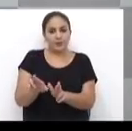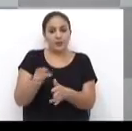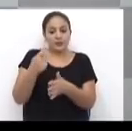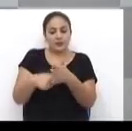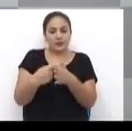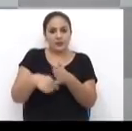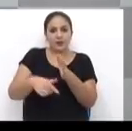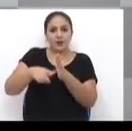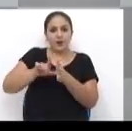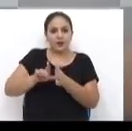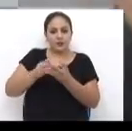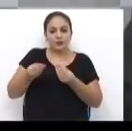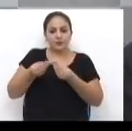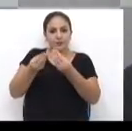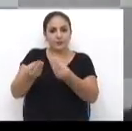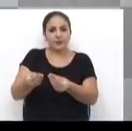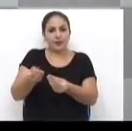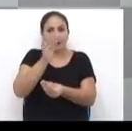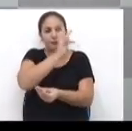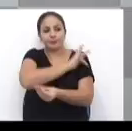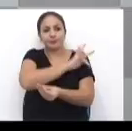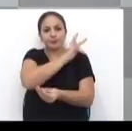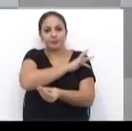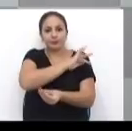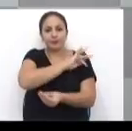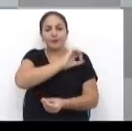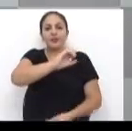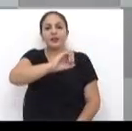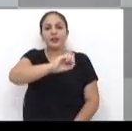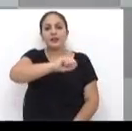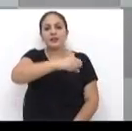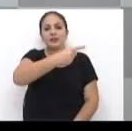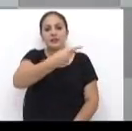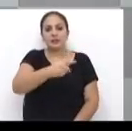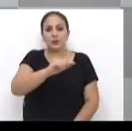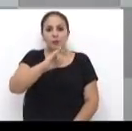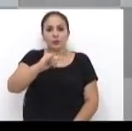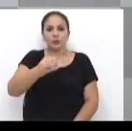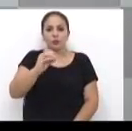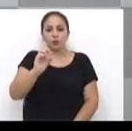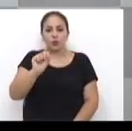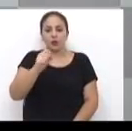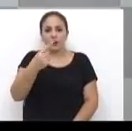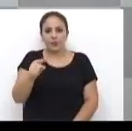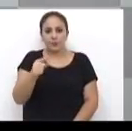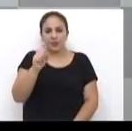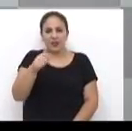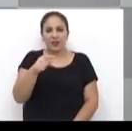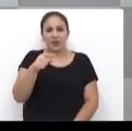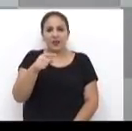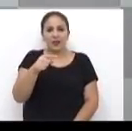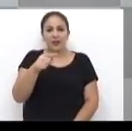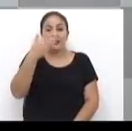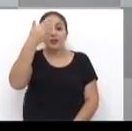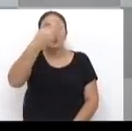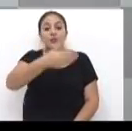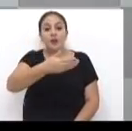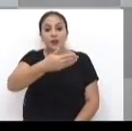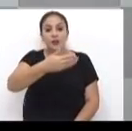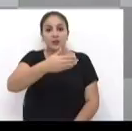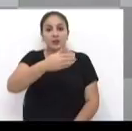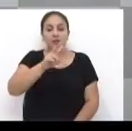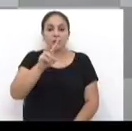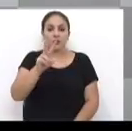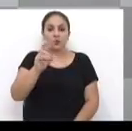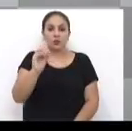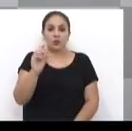São João, que é ao lado, à frente do Parque Volmar Salton, também seriam locais viáveis para utilização por